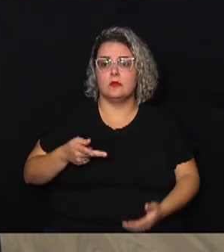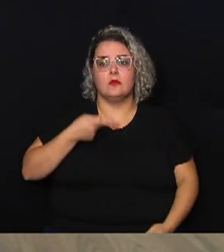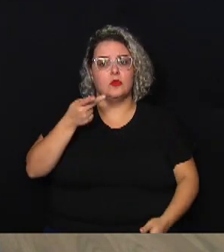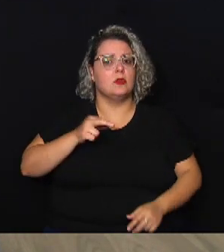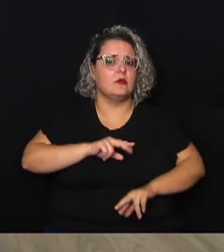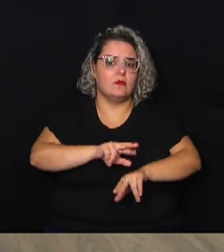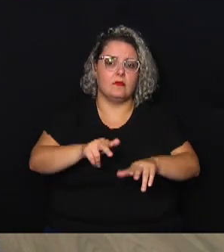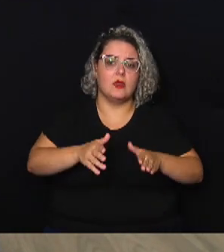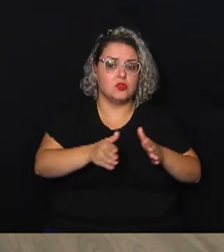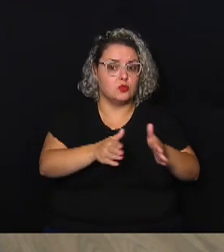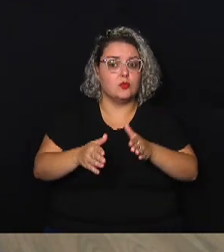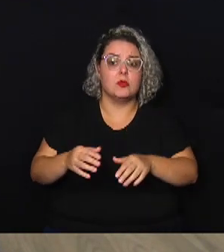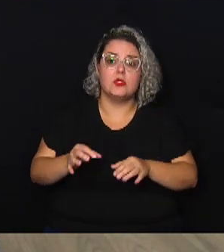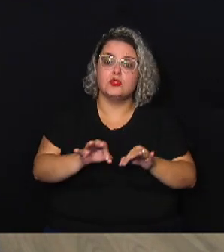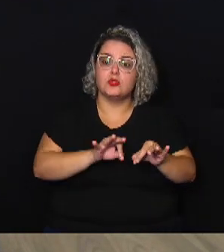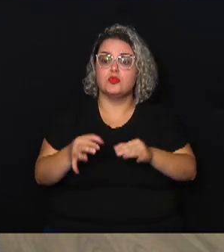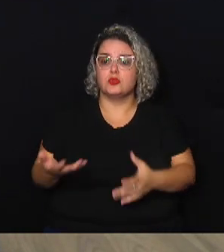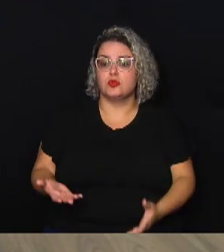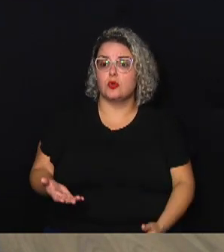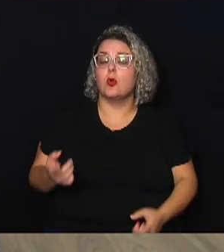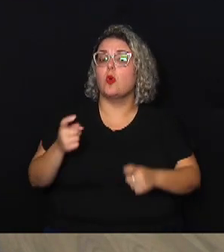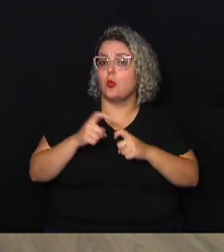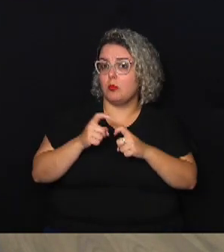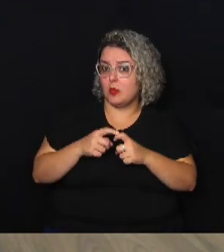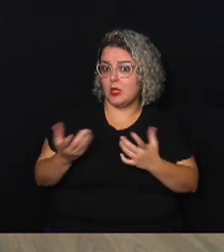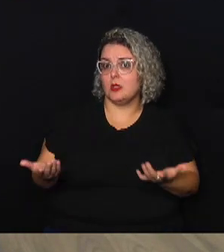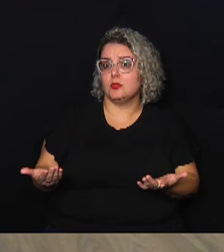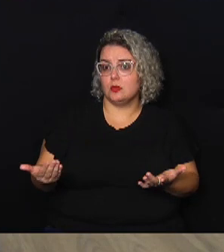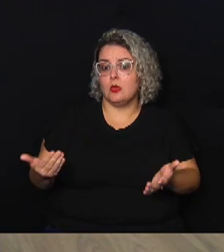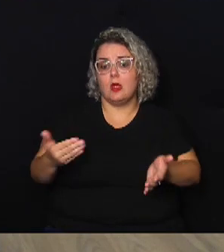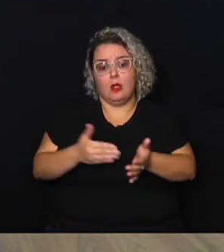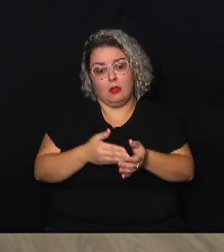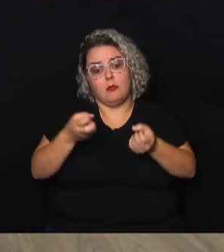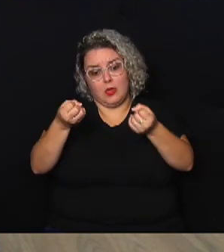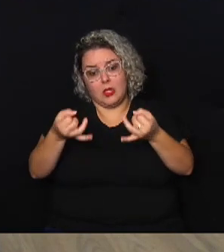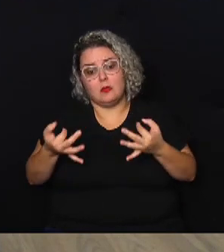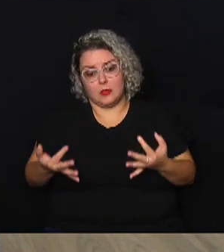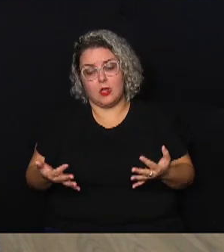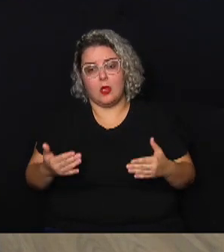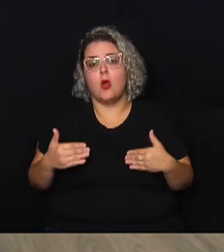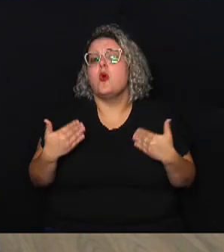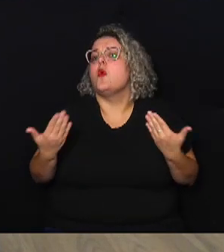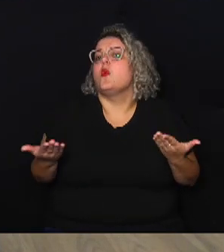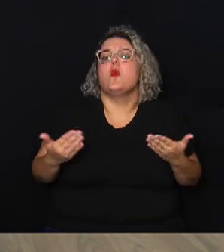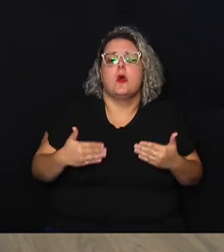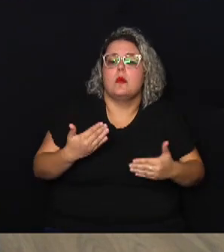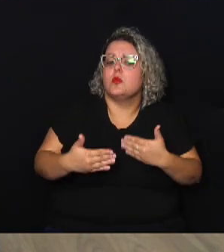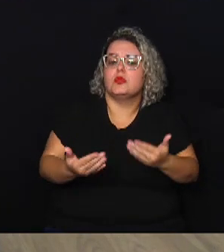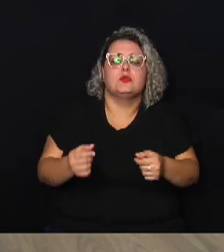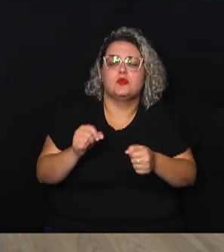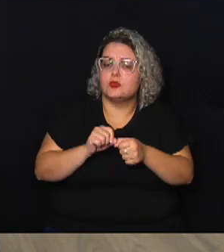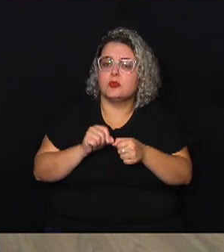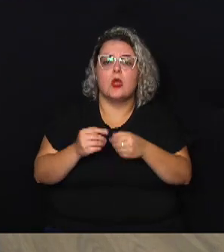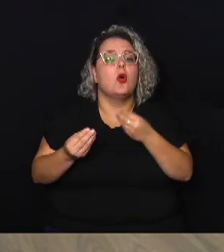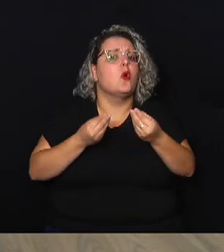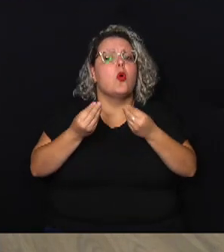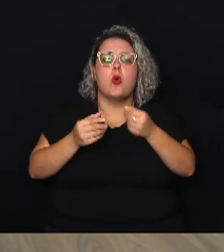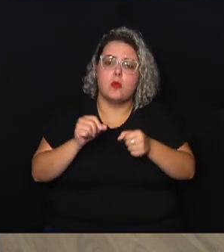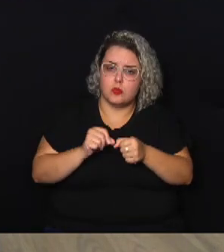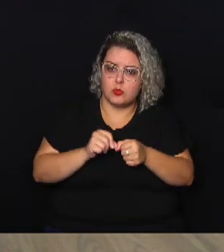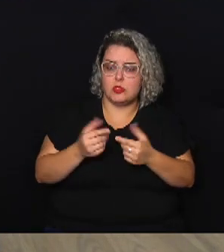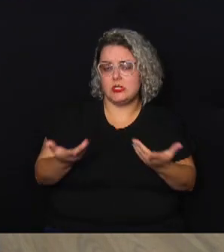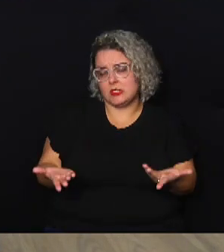momentos do programa, com o médico, até para ser orientado e saber qual procedimento vai fazer, como fazer, se há